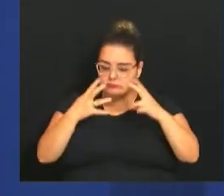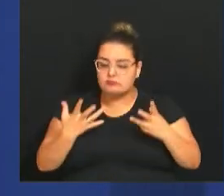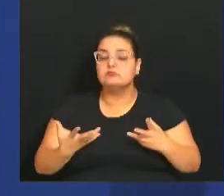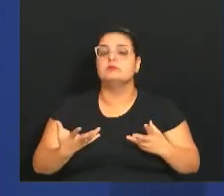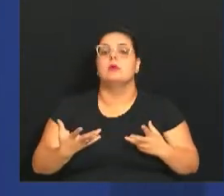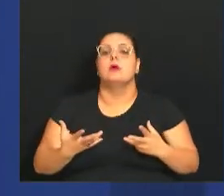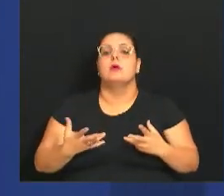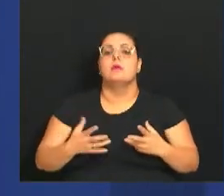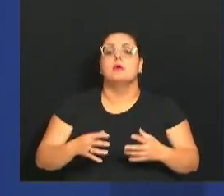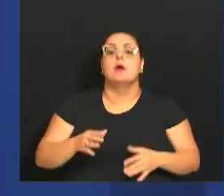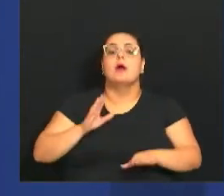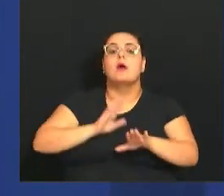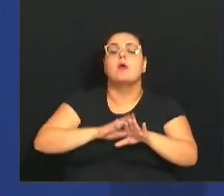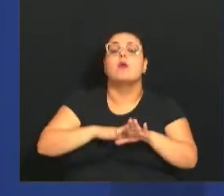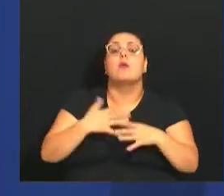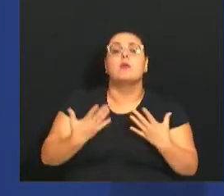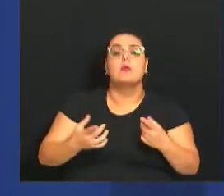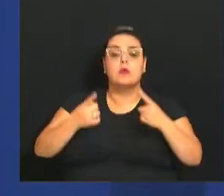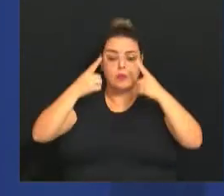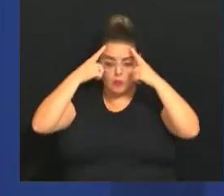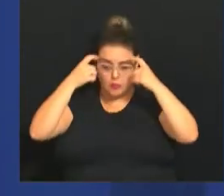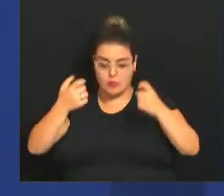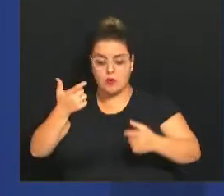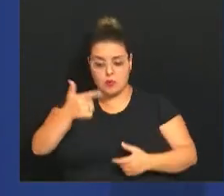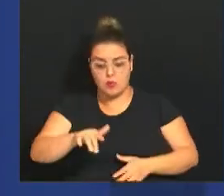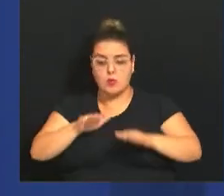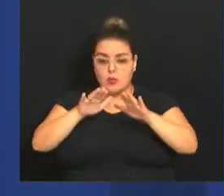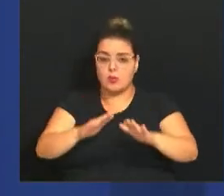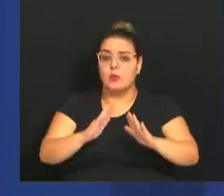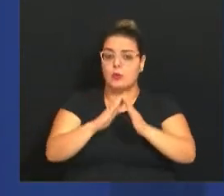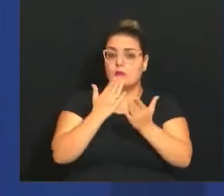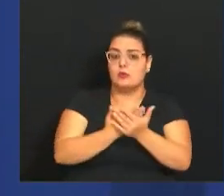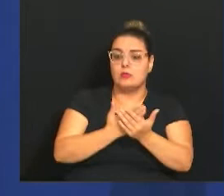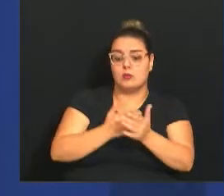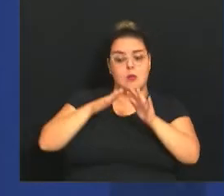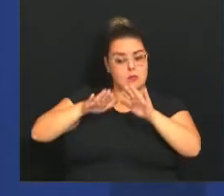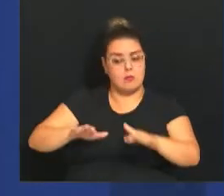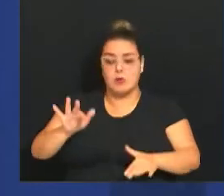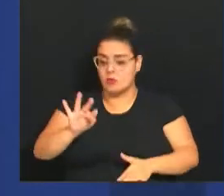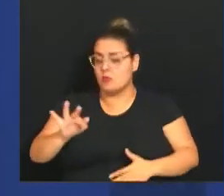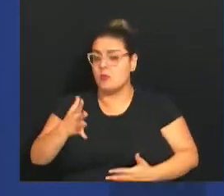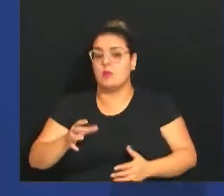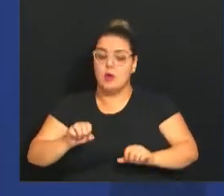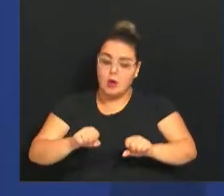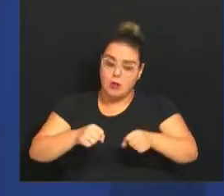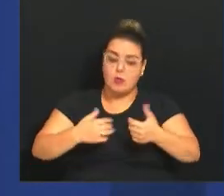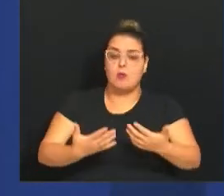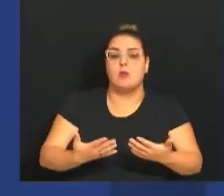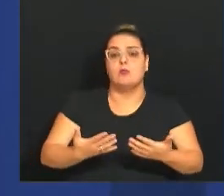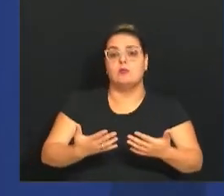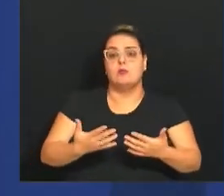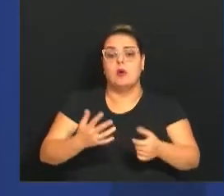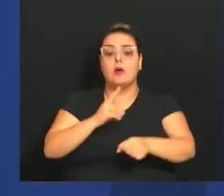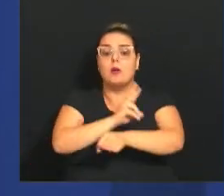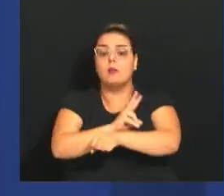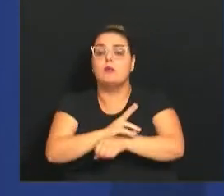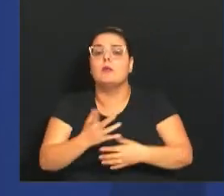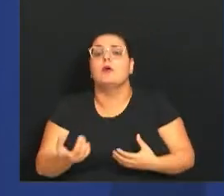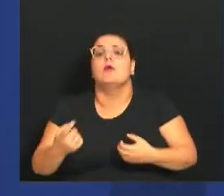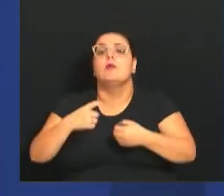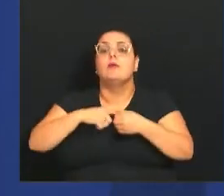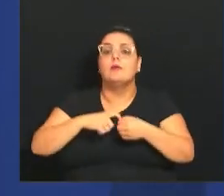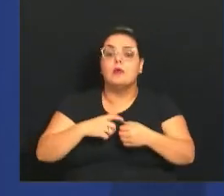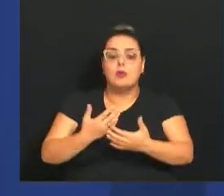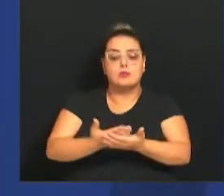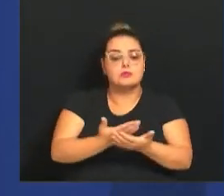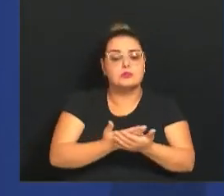mulher, mas que sejam de permanência à escola, permanência na universidade, que sejam um reforço com relação a que as mulheres retomem os